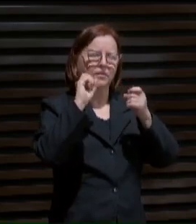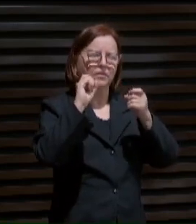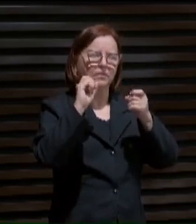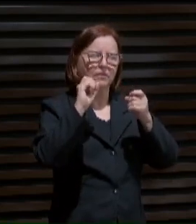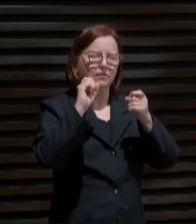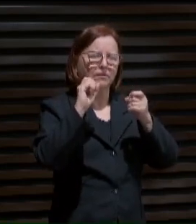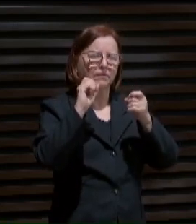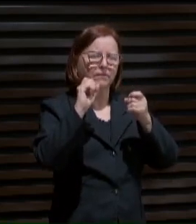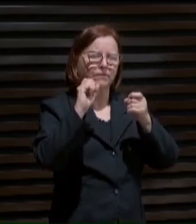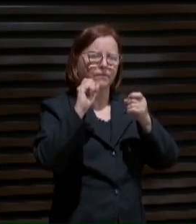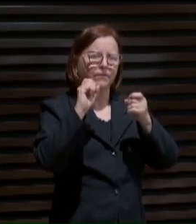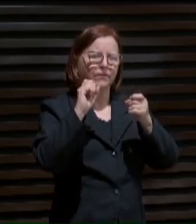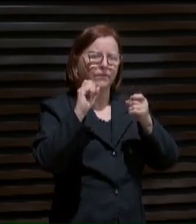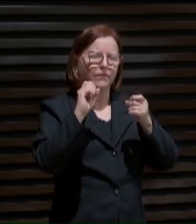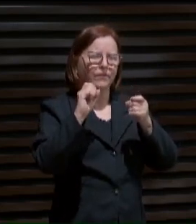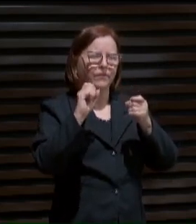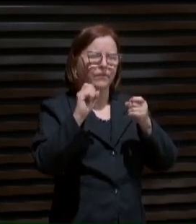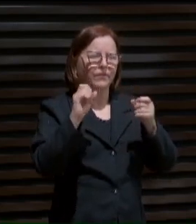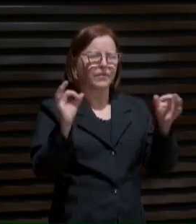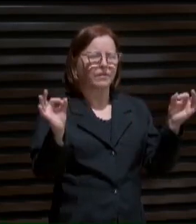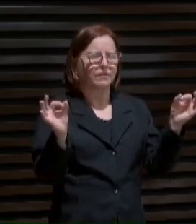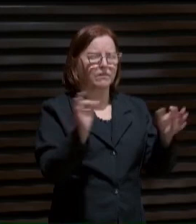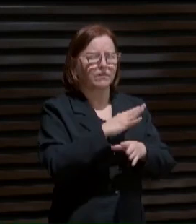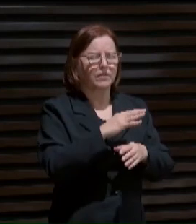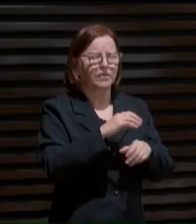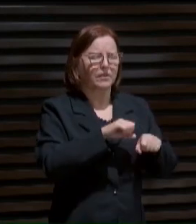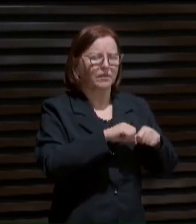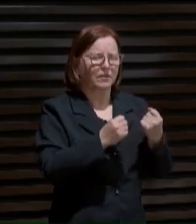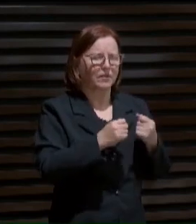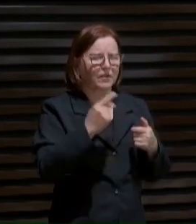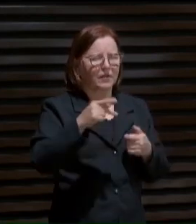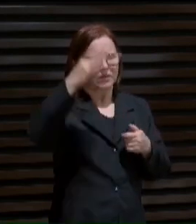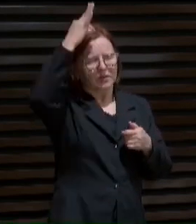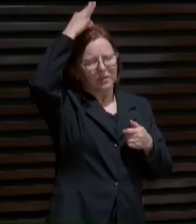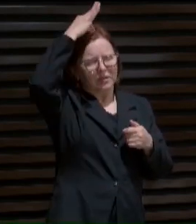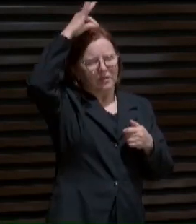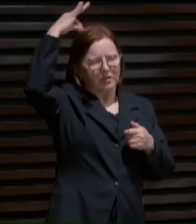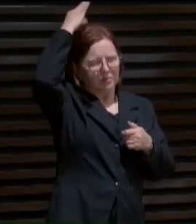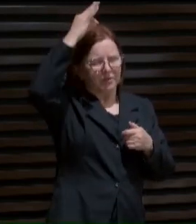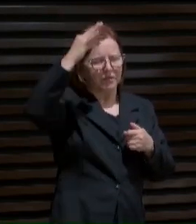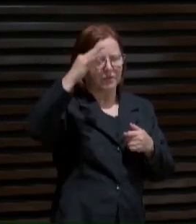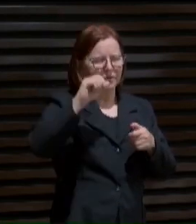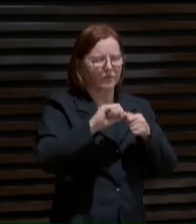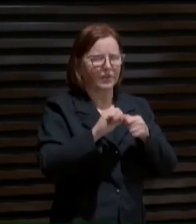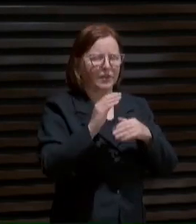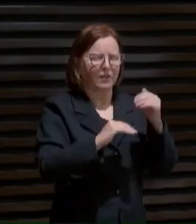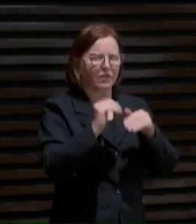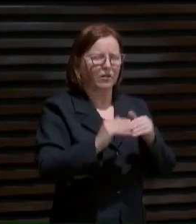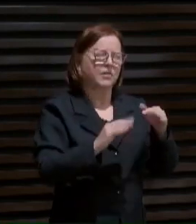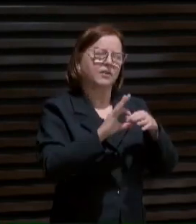tal o que o teu santo espírito tenha toda Liberdade agir em nosso meio trazendo vida